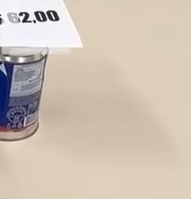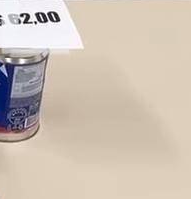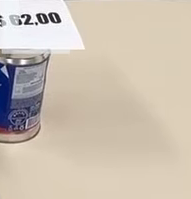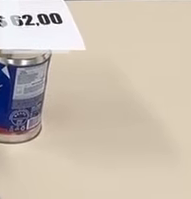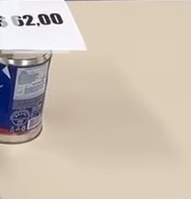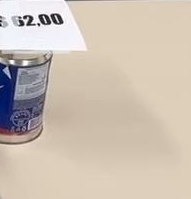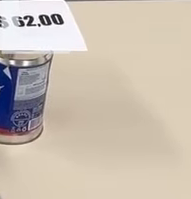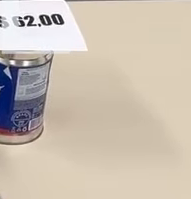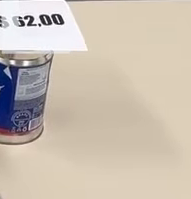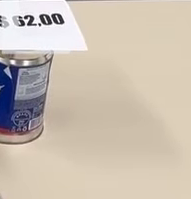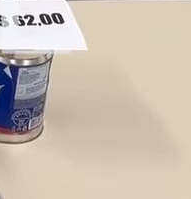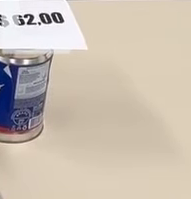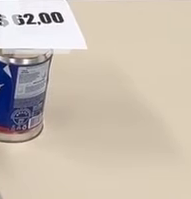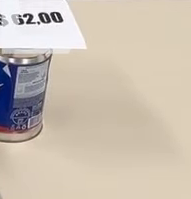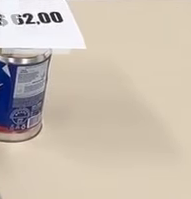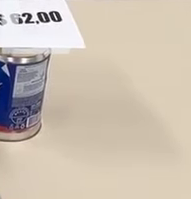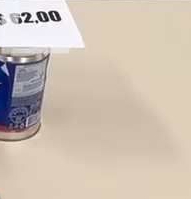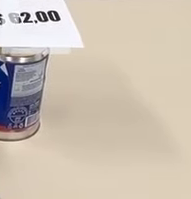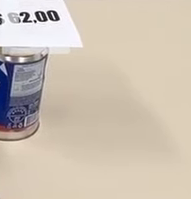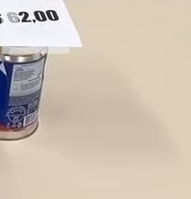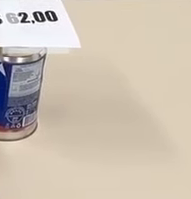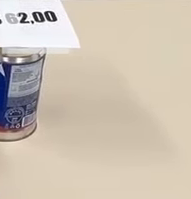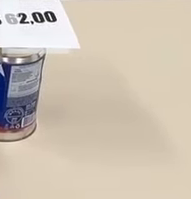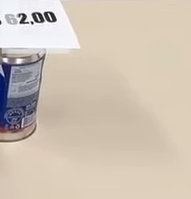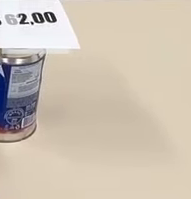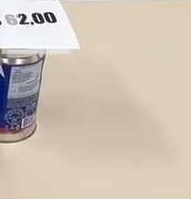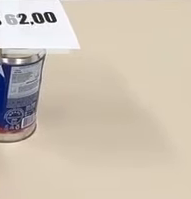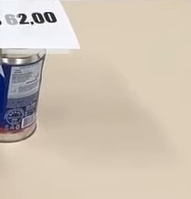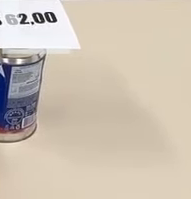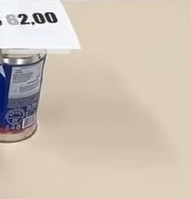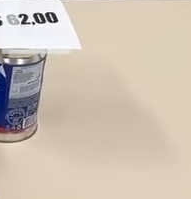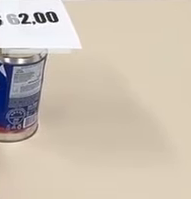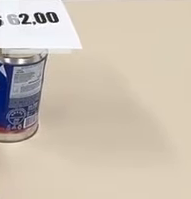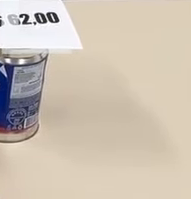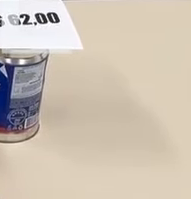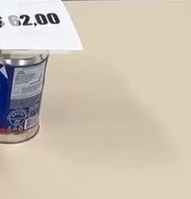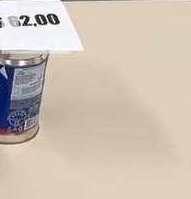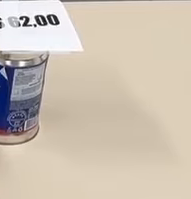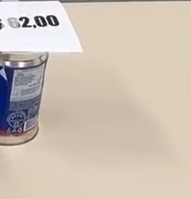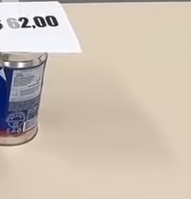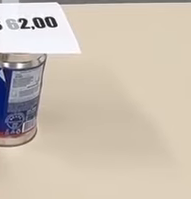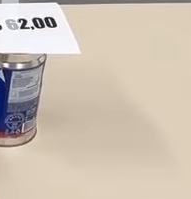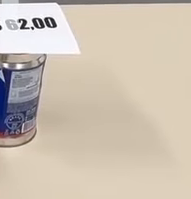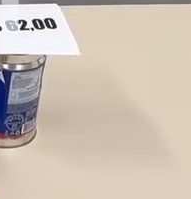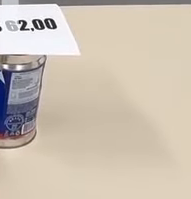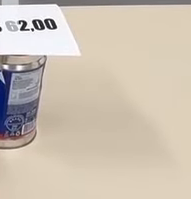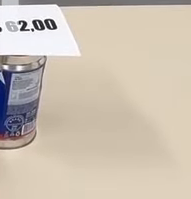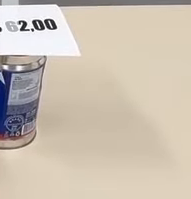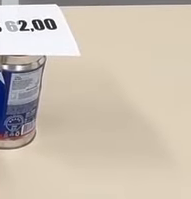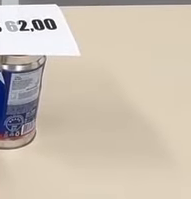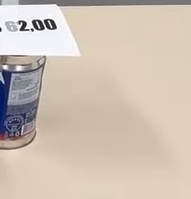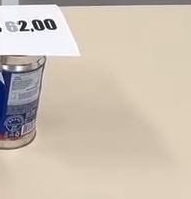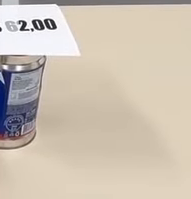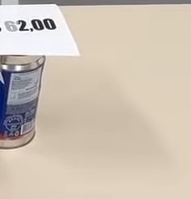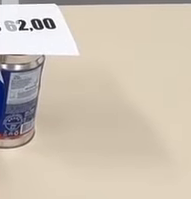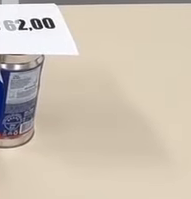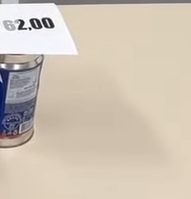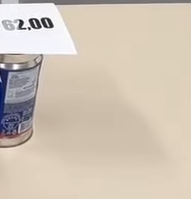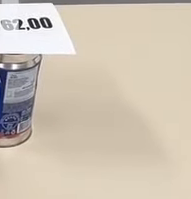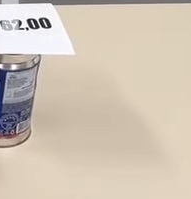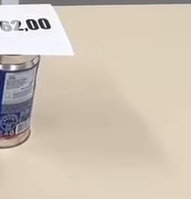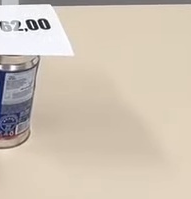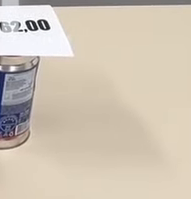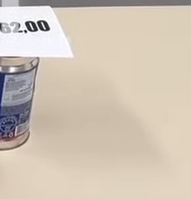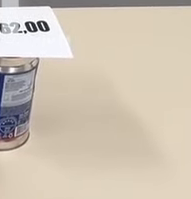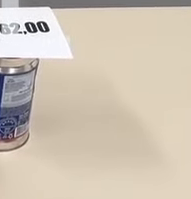atenção no que eu vou mostrar para vocês aqui eu já falei isso na Tribuna Eu Já encaminhei pro TCU Esse é absurdo eu vou desenhar para vocês aqui vou fazer uma comparação